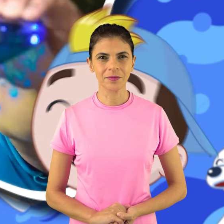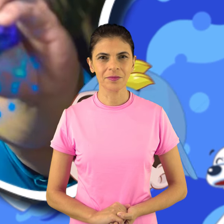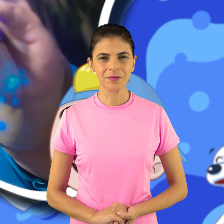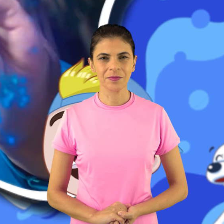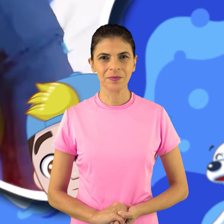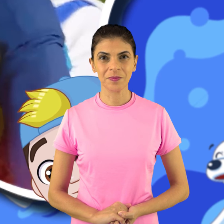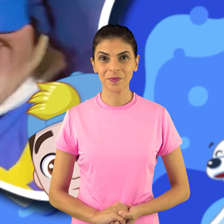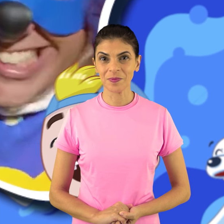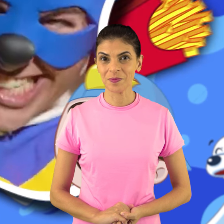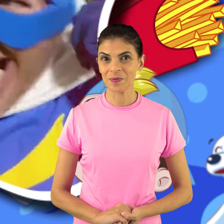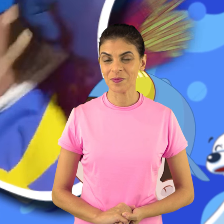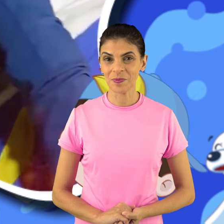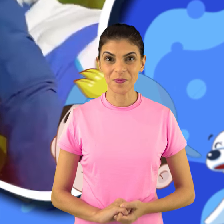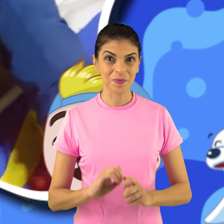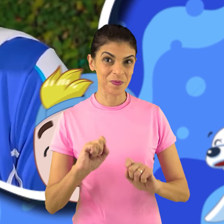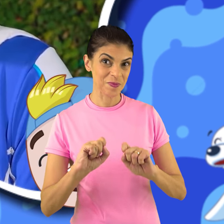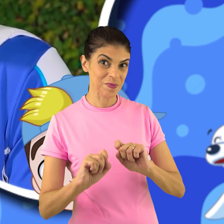Tem surpresa no